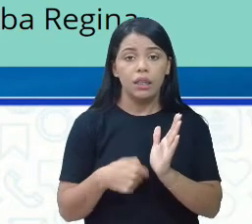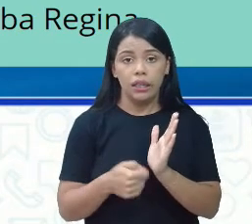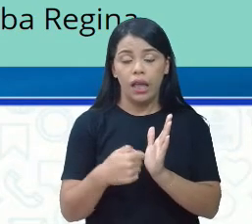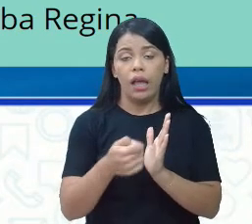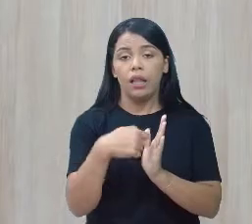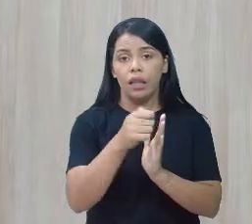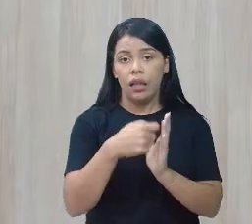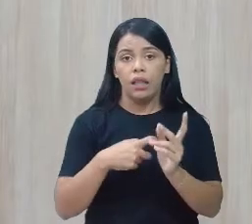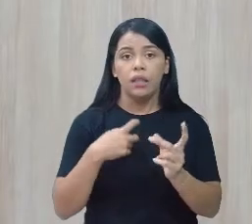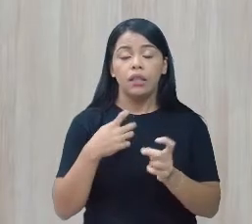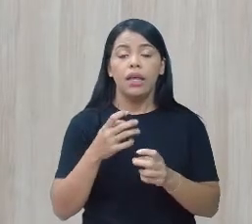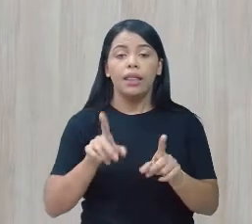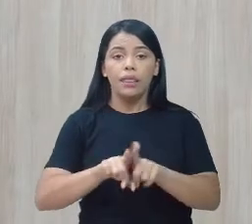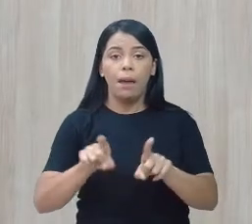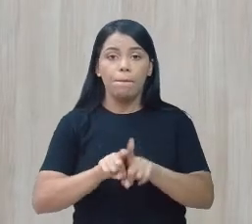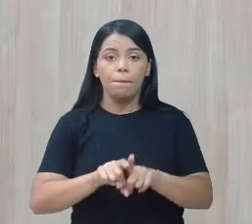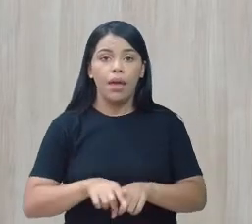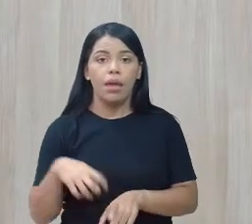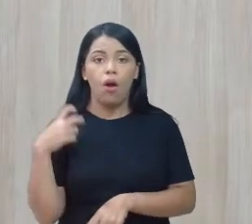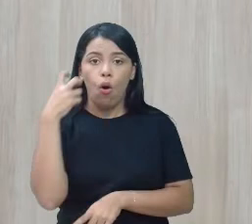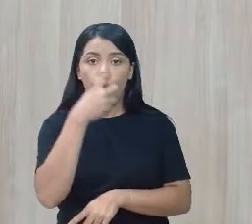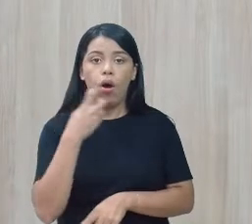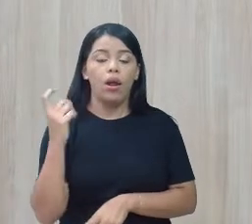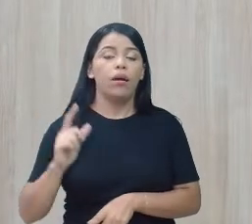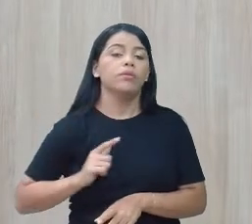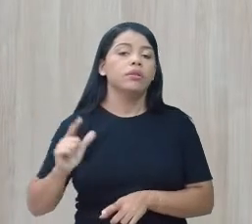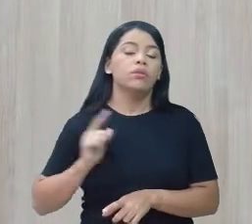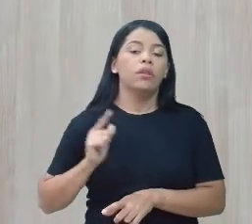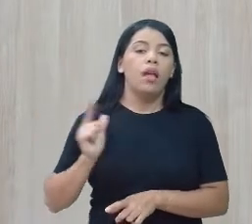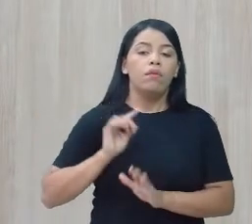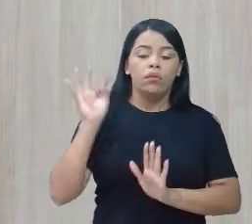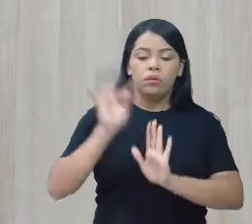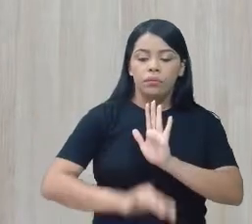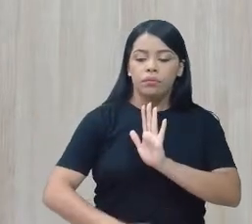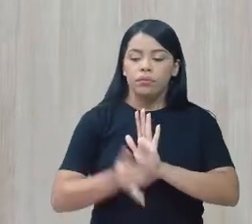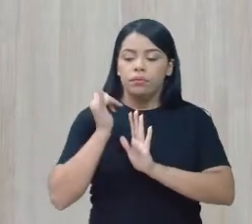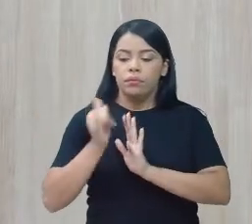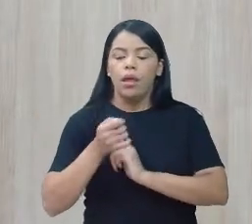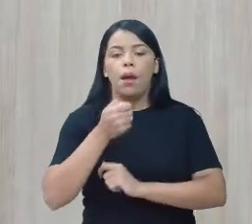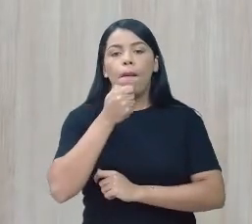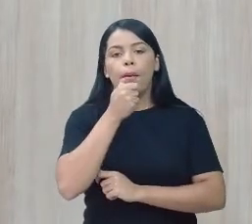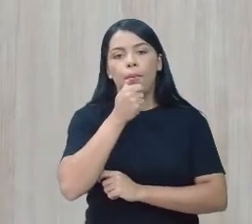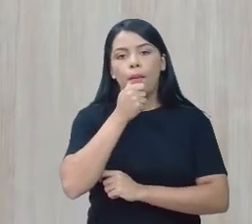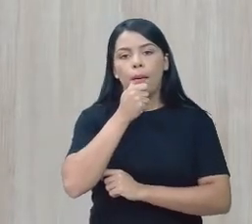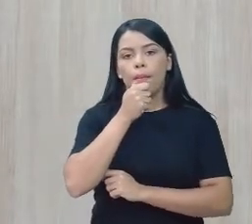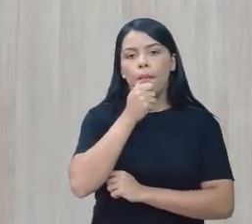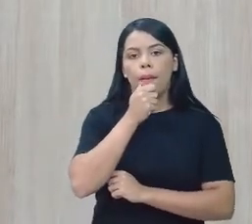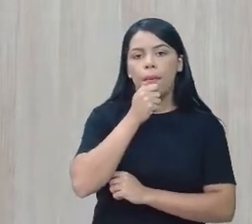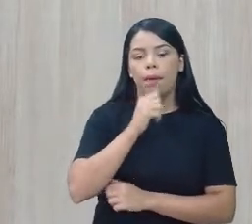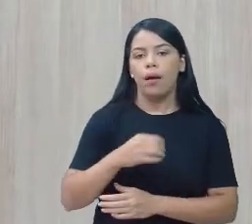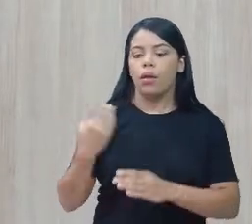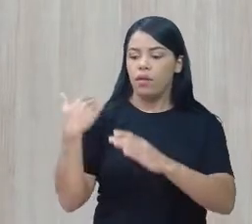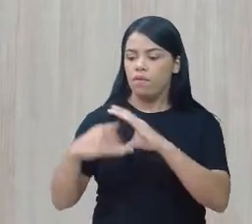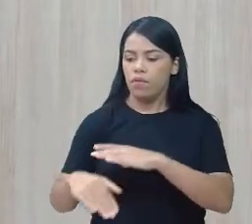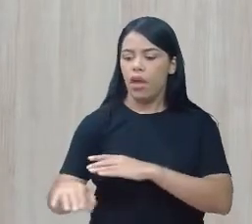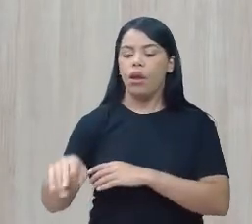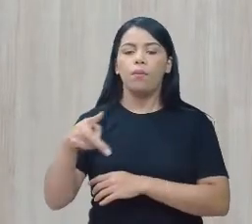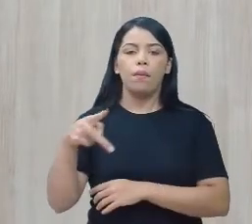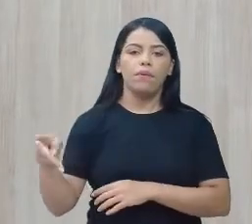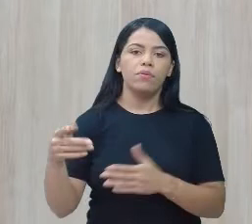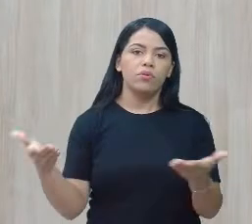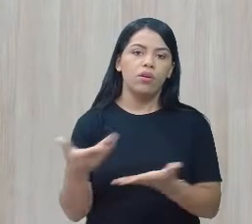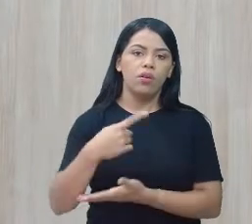falaram, narraram um texto narrativo e gravaram e mandaram para a professora. Então agora a gente vai ver